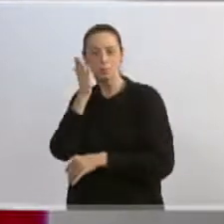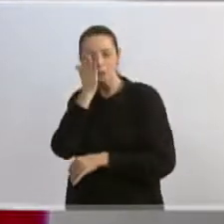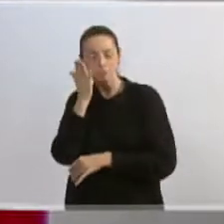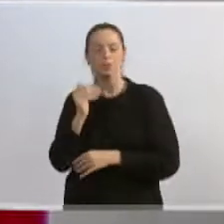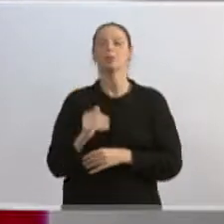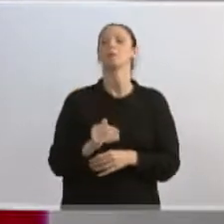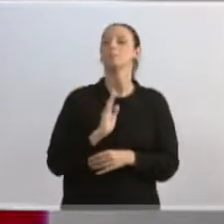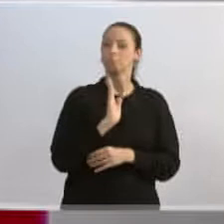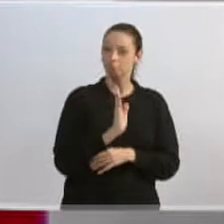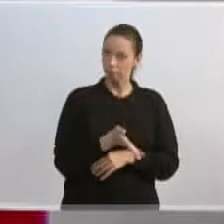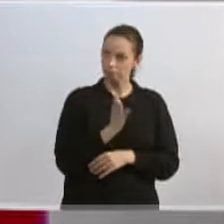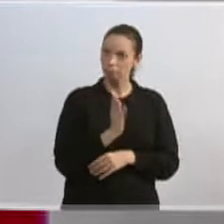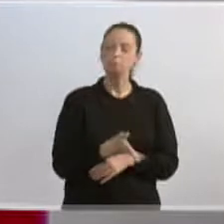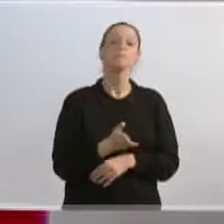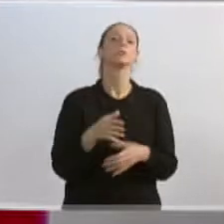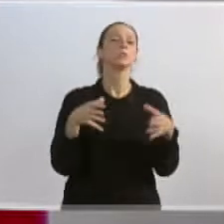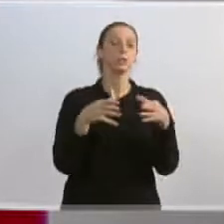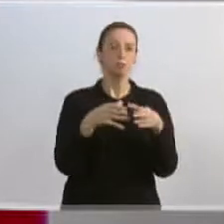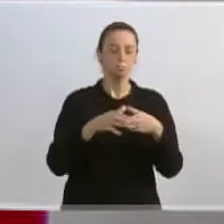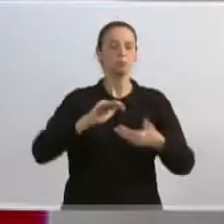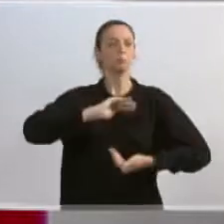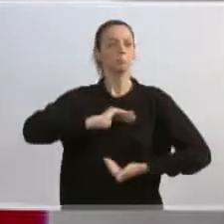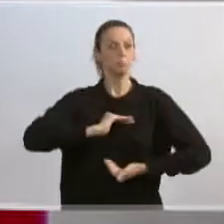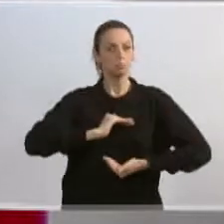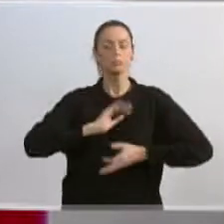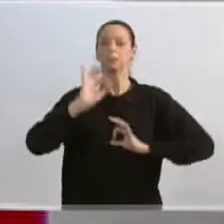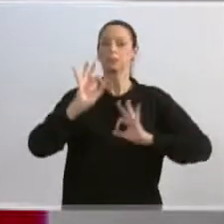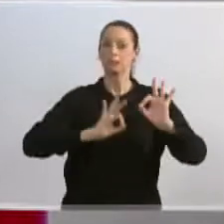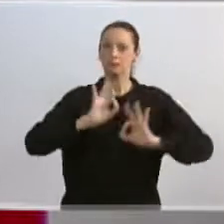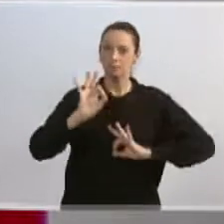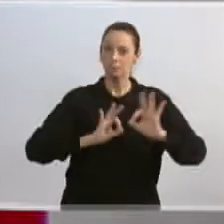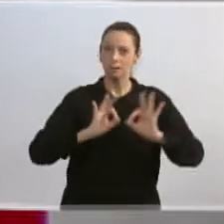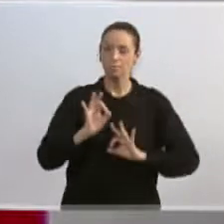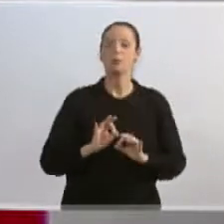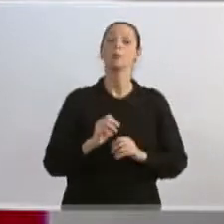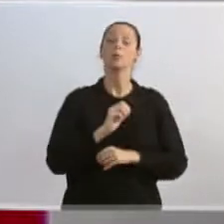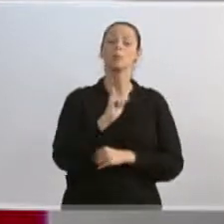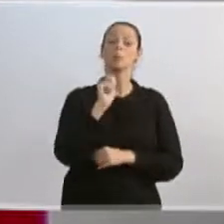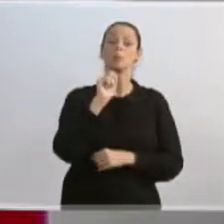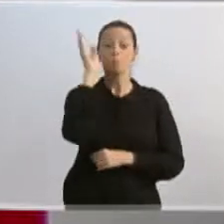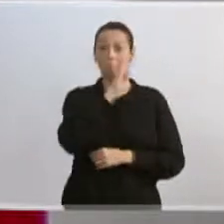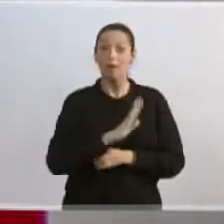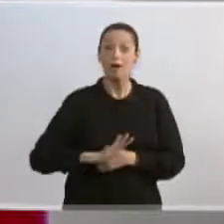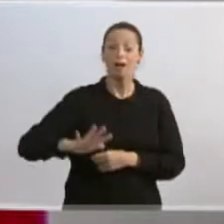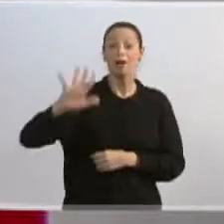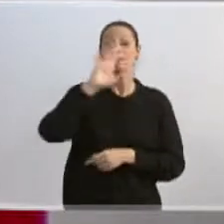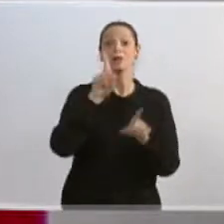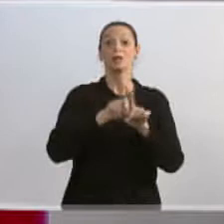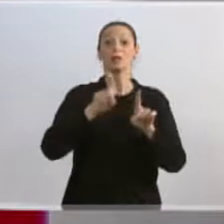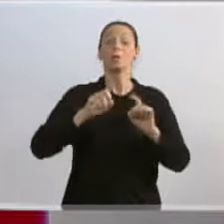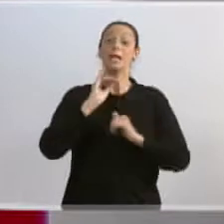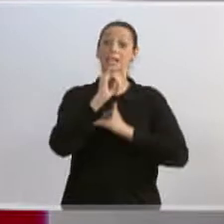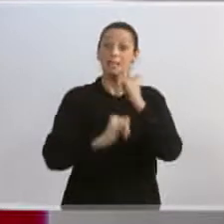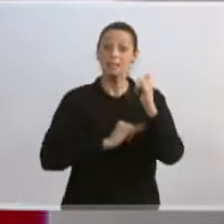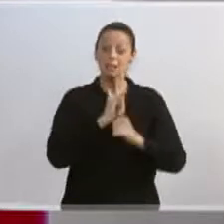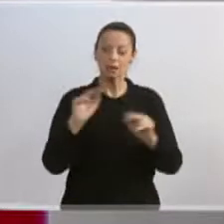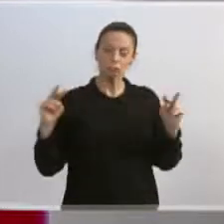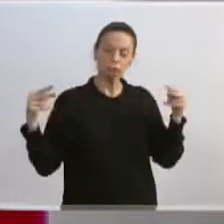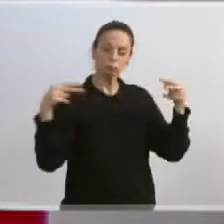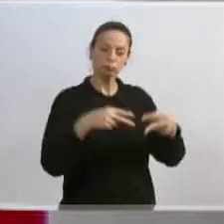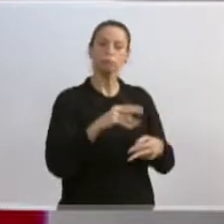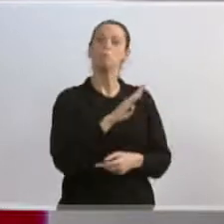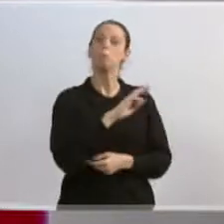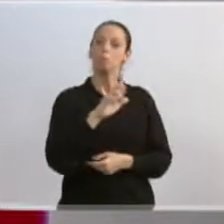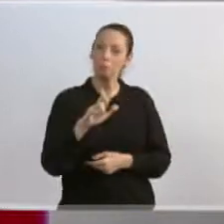eventos climáticos extremos de blumenau tem sido nacionalmente e internacionalmente reconhecidas e ver que os nossos